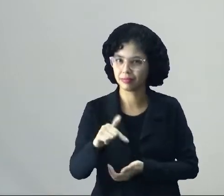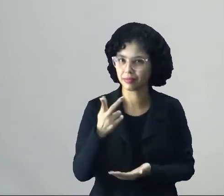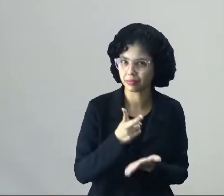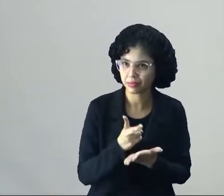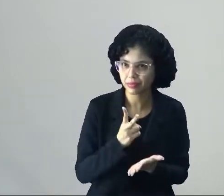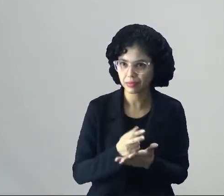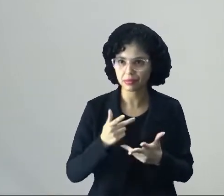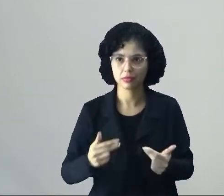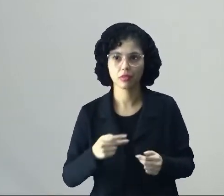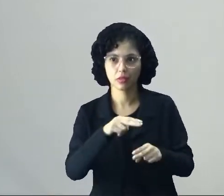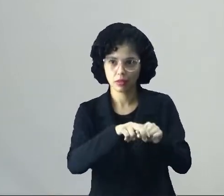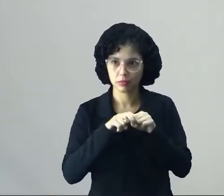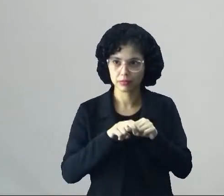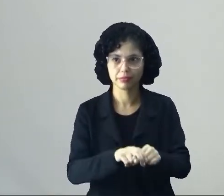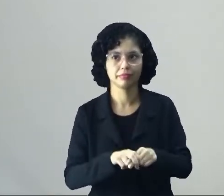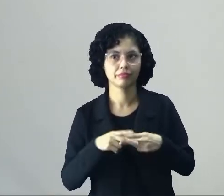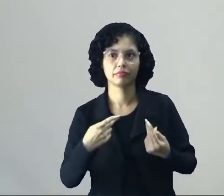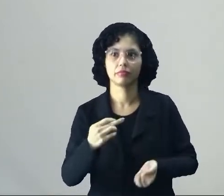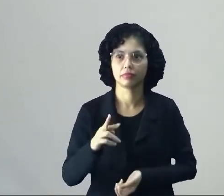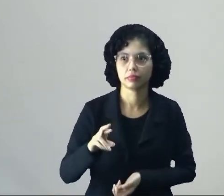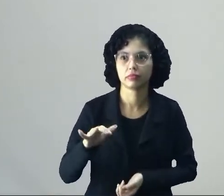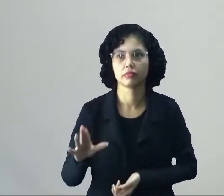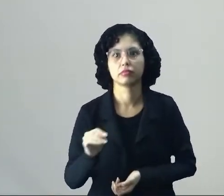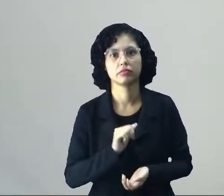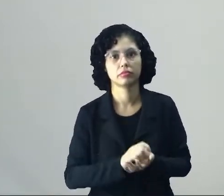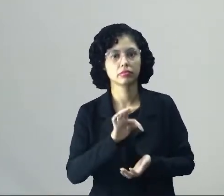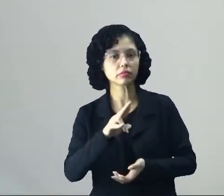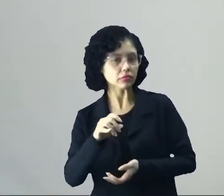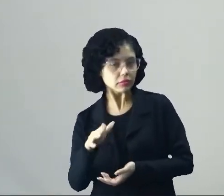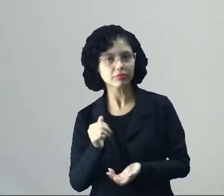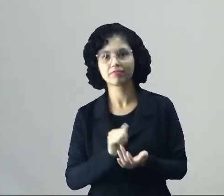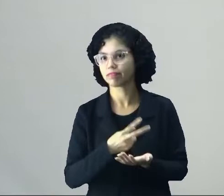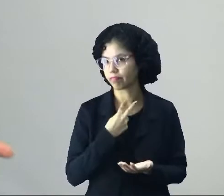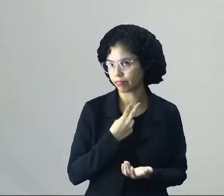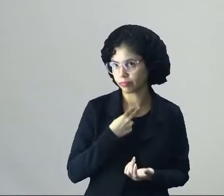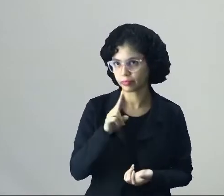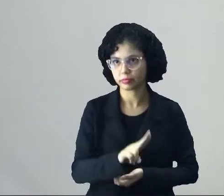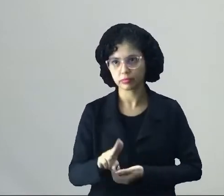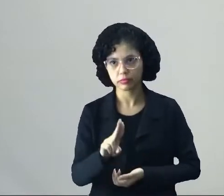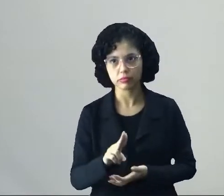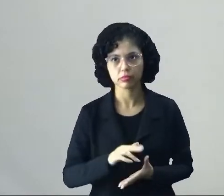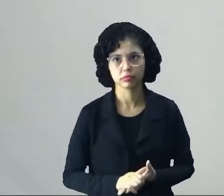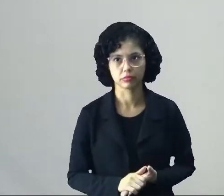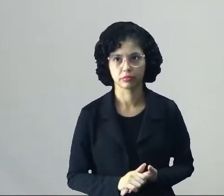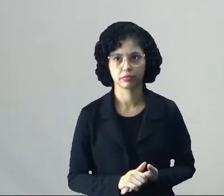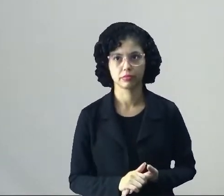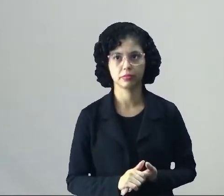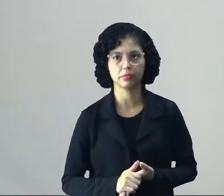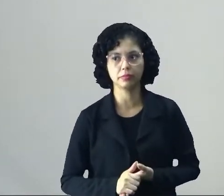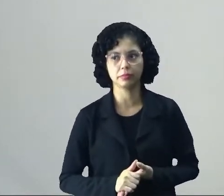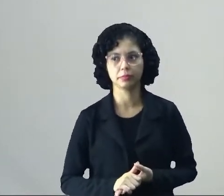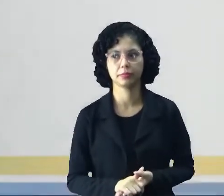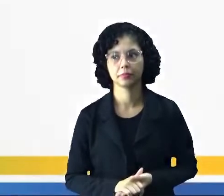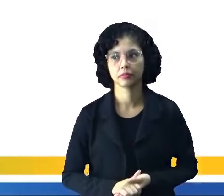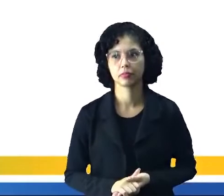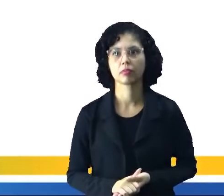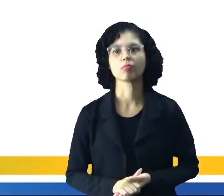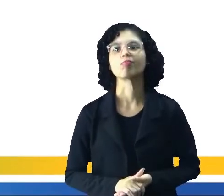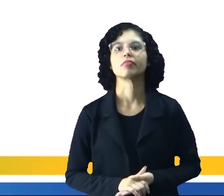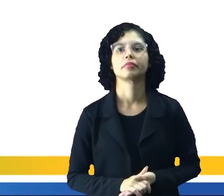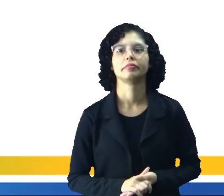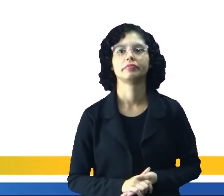repetida, portanto, portanto, portanto, todavia, todavia, todavia, enfim, né? Você entendeu, certo? Vamos